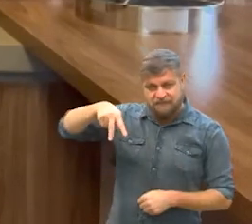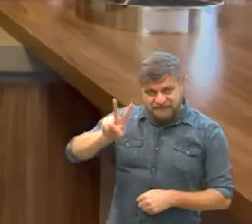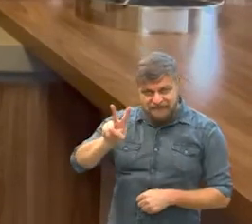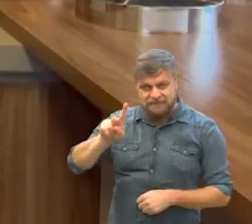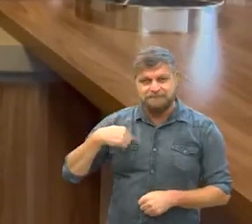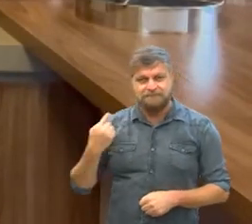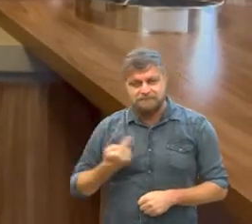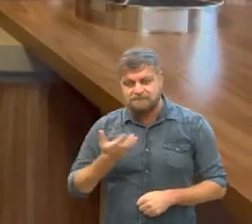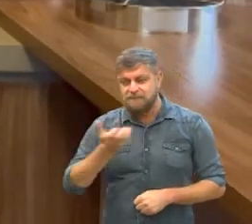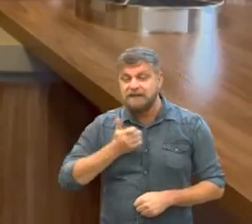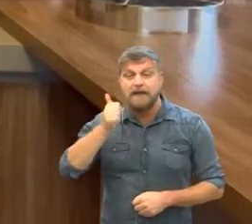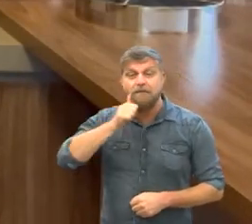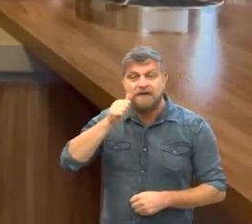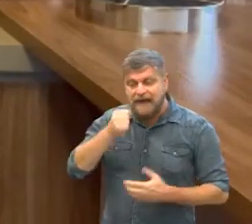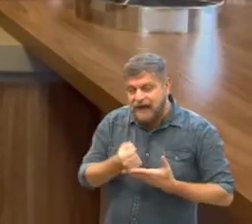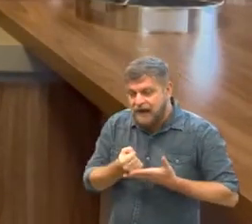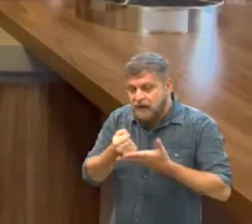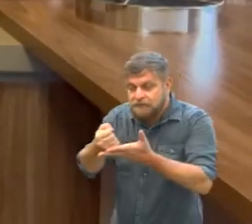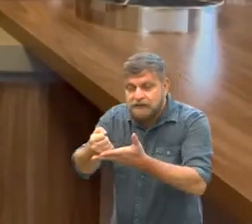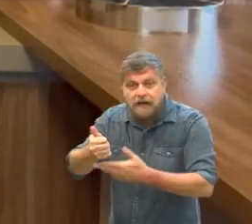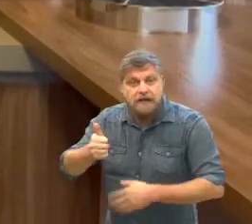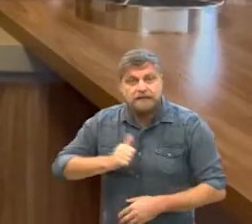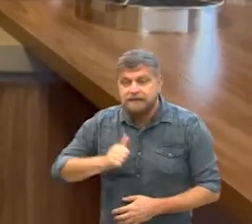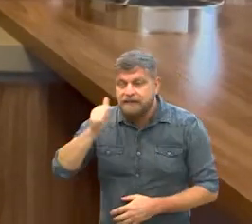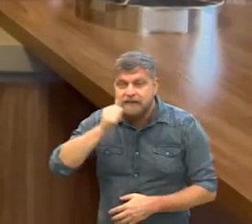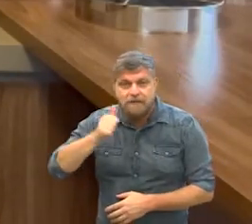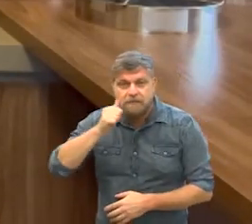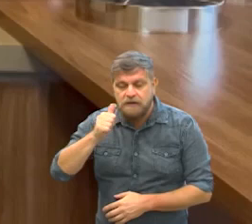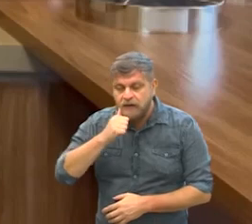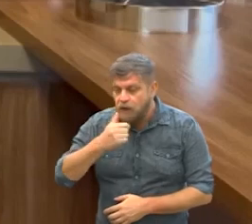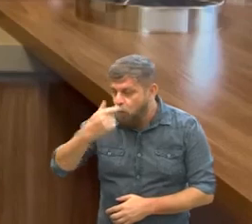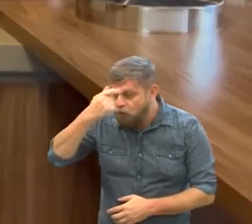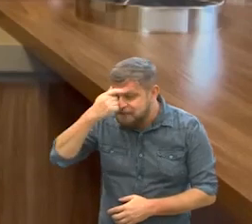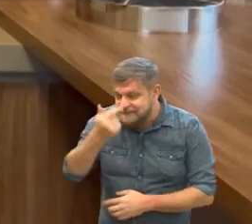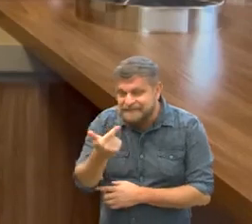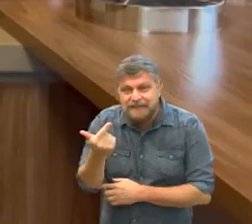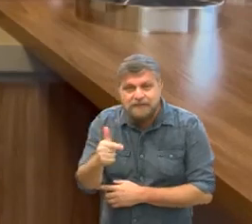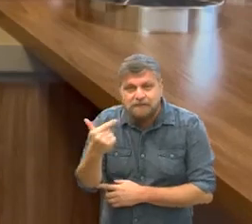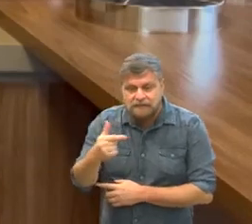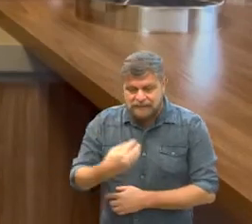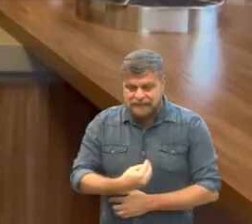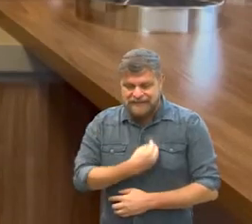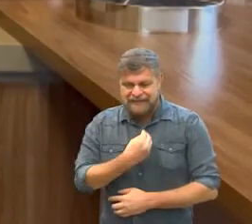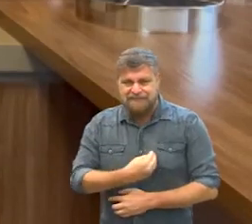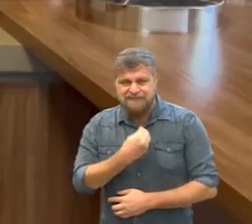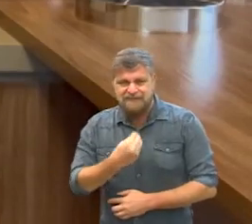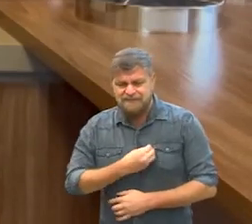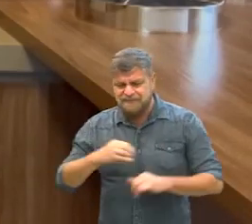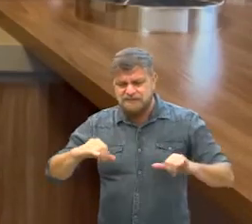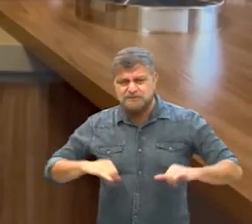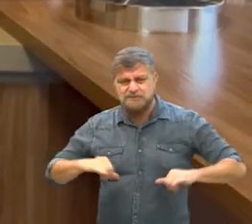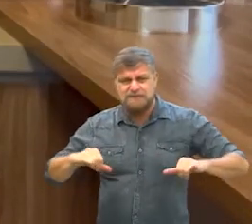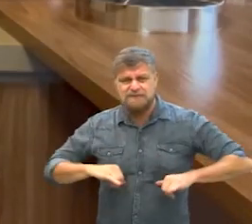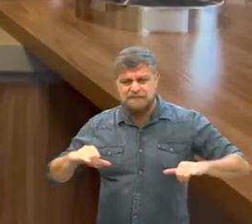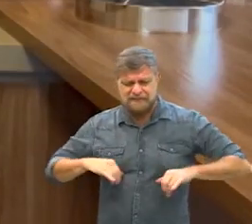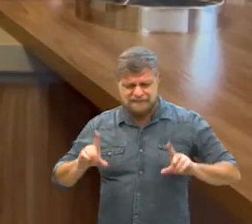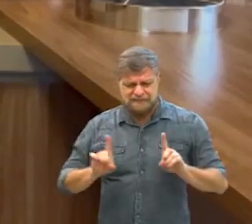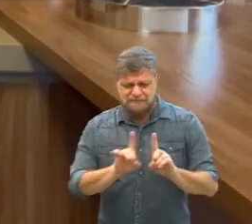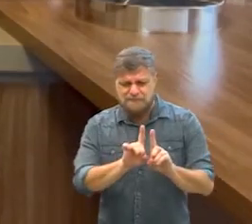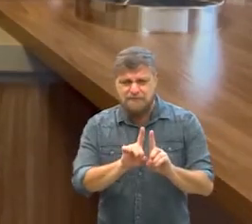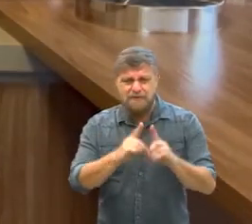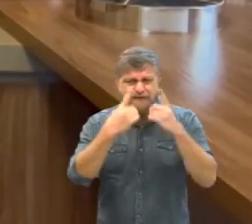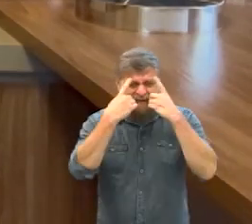primeiro é ajudar as mulheres, né? Tem muitas mulheres que não têm consciência que elas vivem num relacionamento abusivo, né? Um